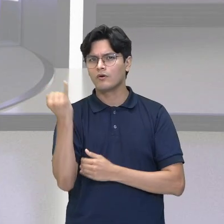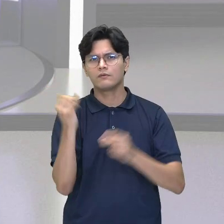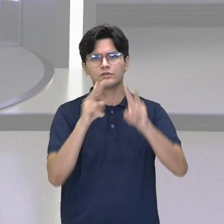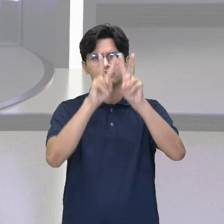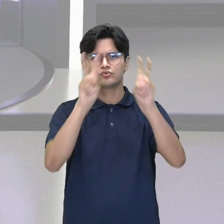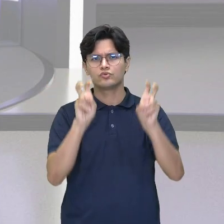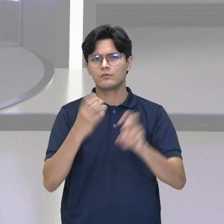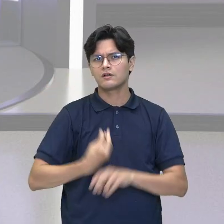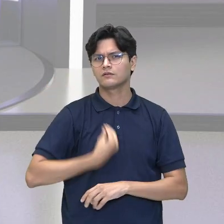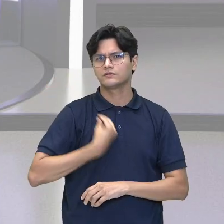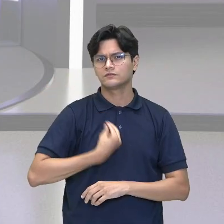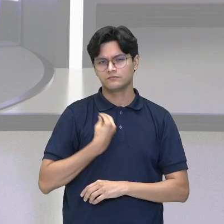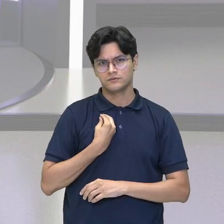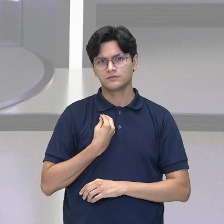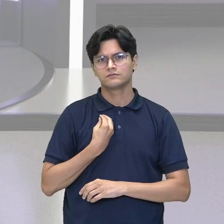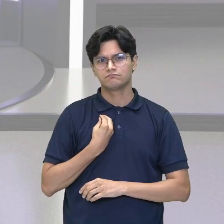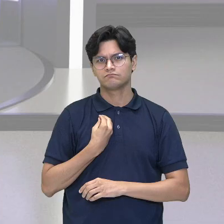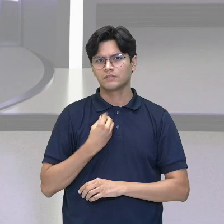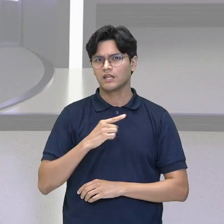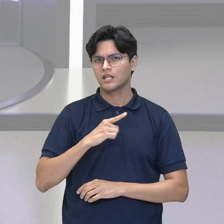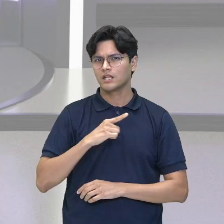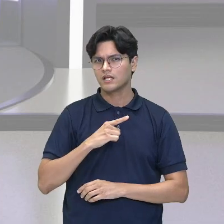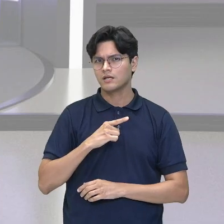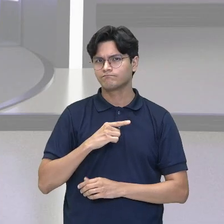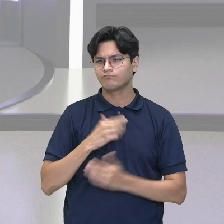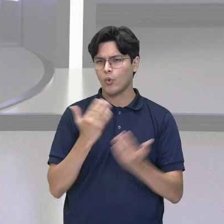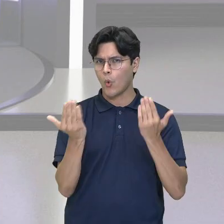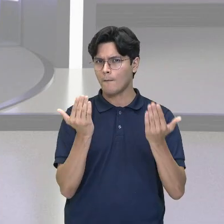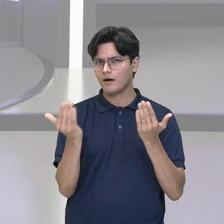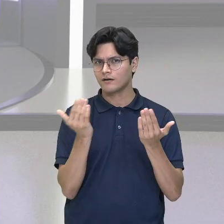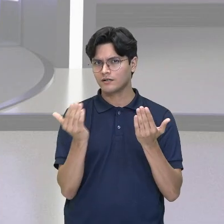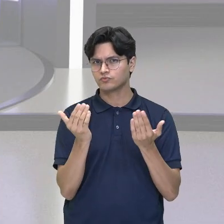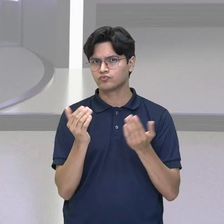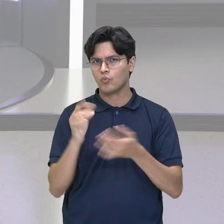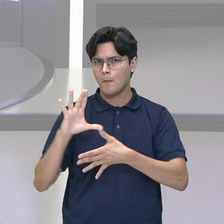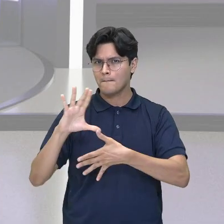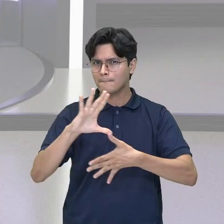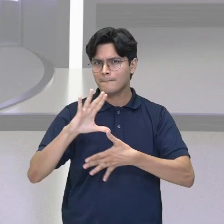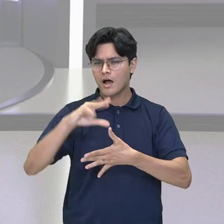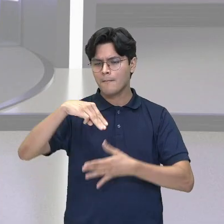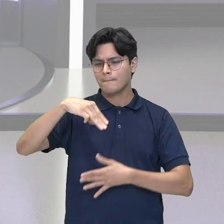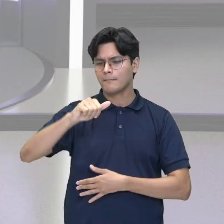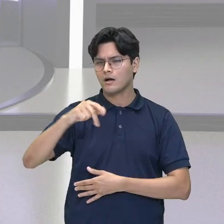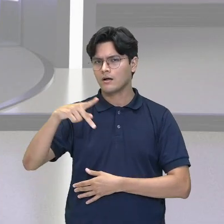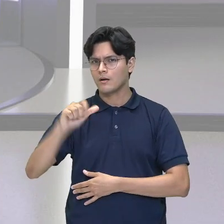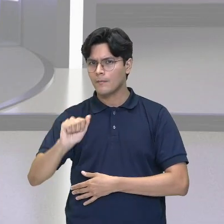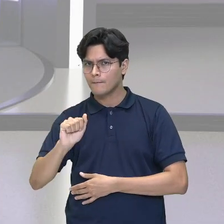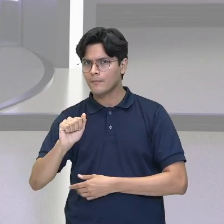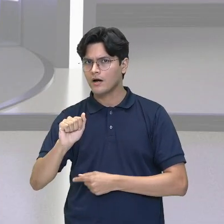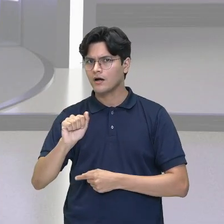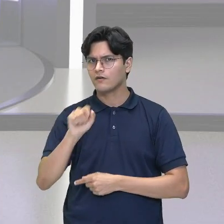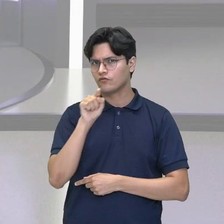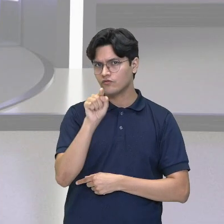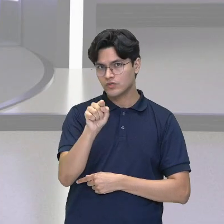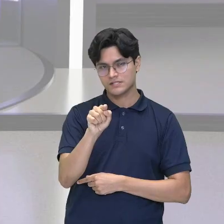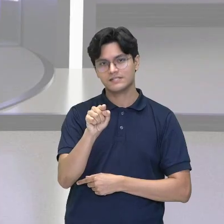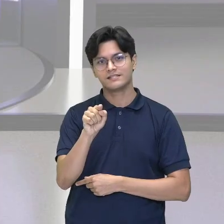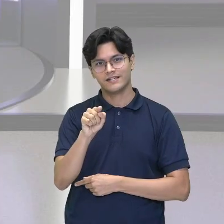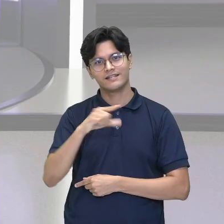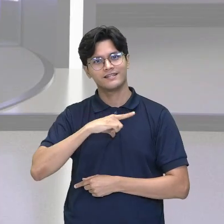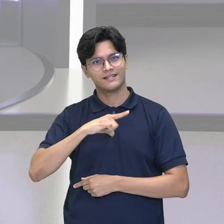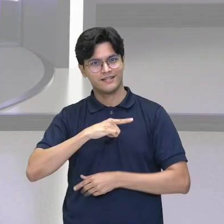mapa é um mapa ao qual não é outra pessoa que está fazendo, é você está fazendo o seu